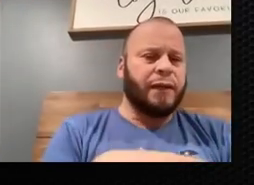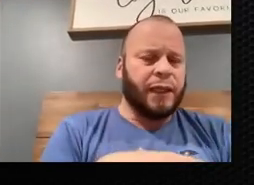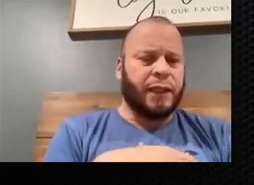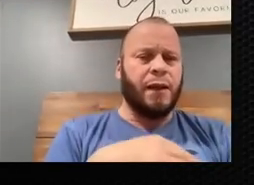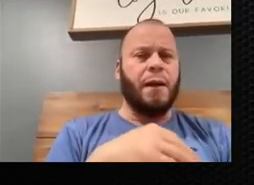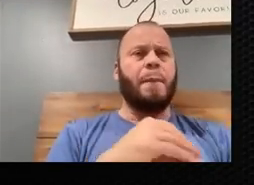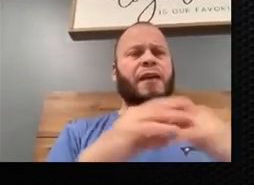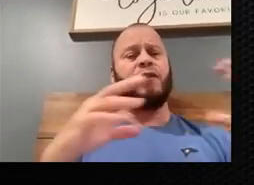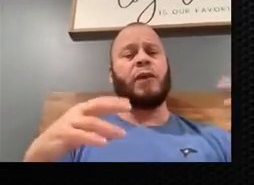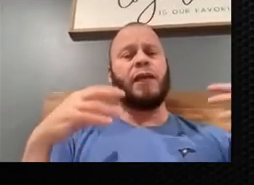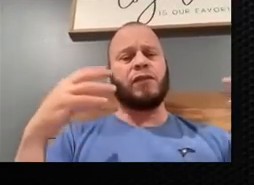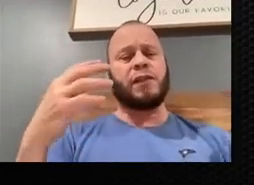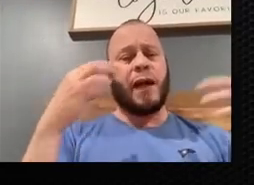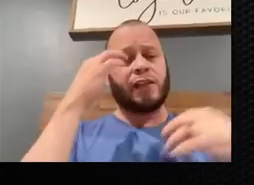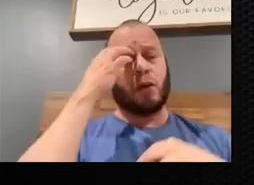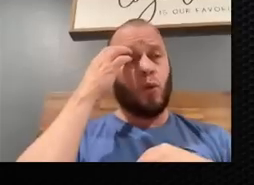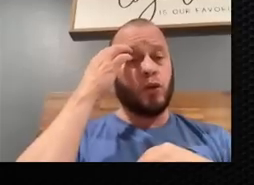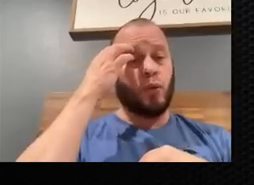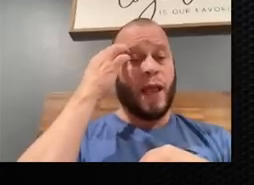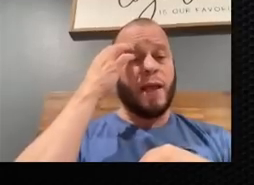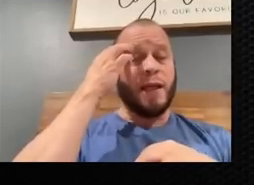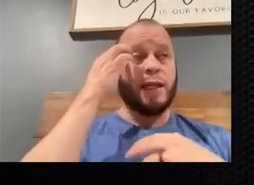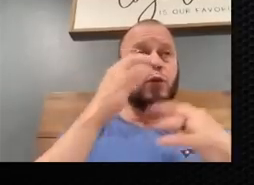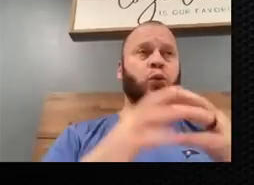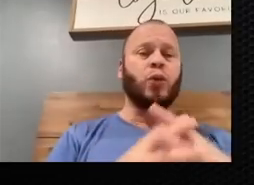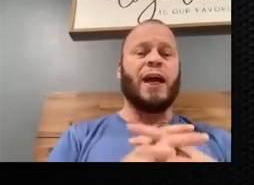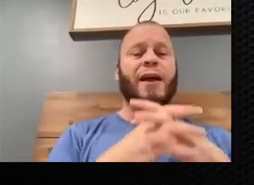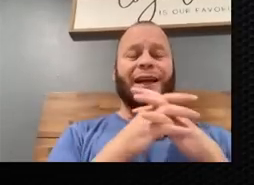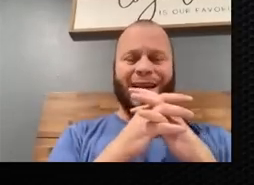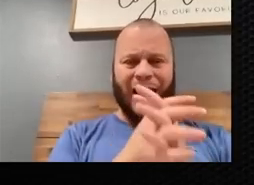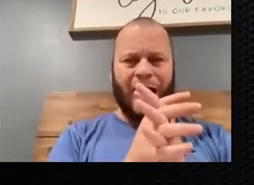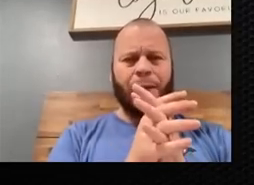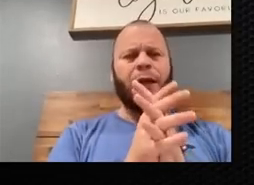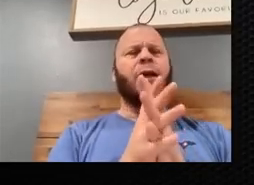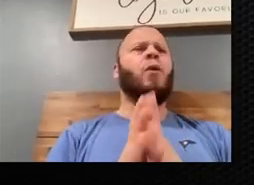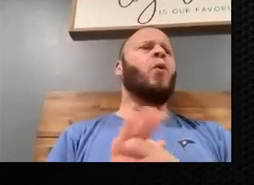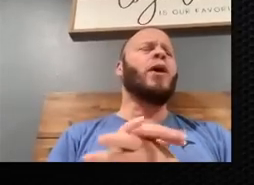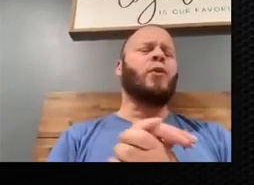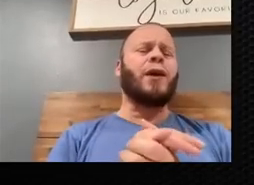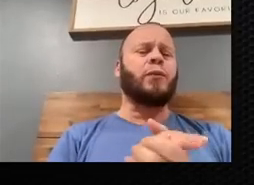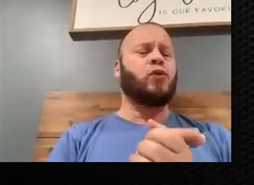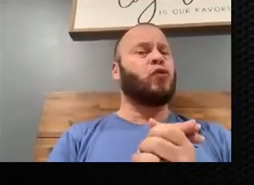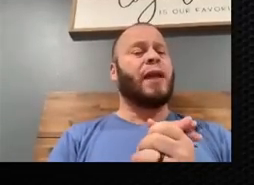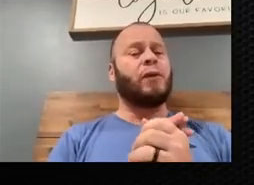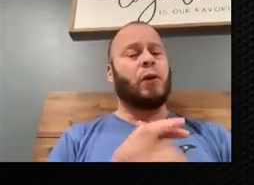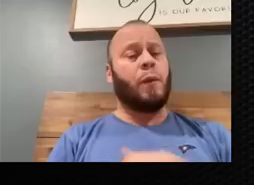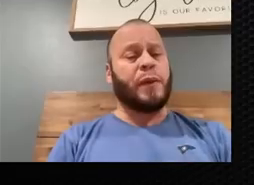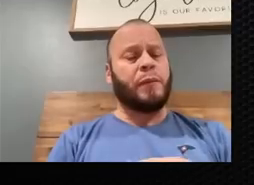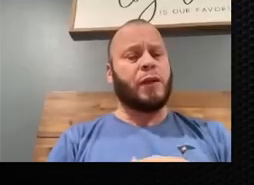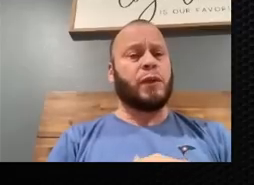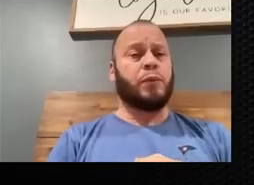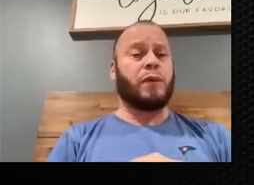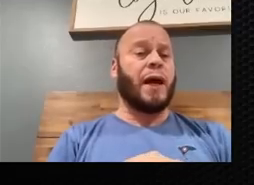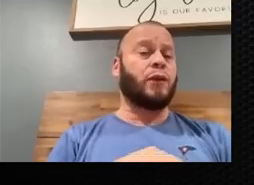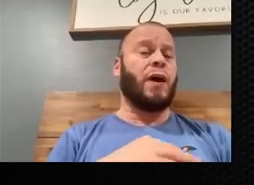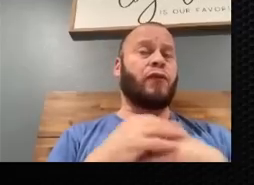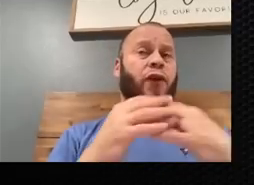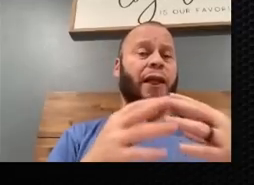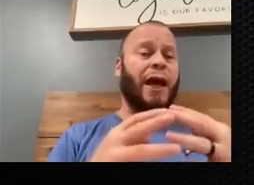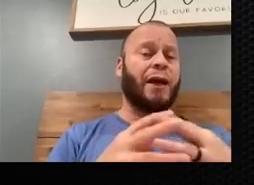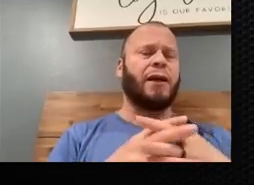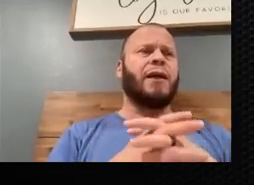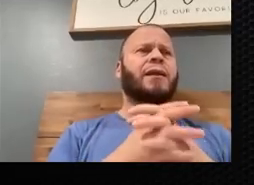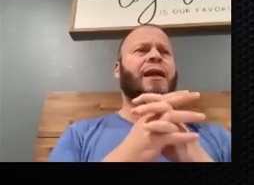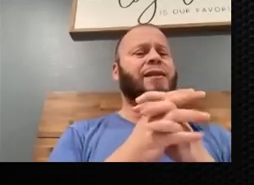fazer essa brincadeira aqui, pra ver o que você acha quando é que o Lula cai. O Eduardo Bolsonaro não é o primeiro deputado